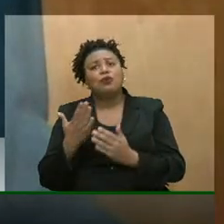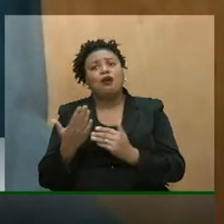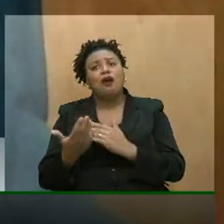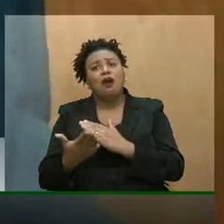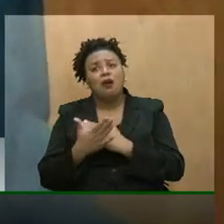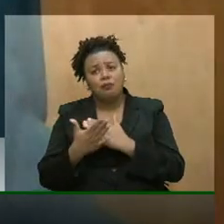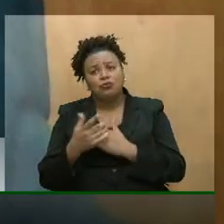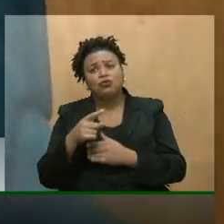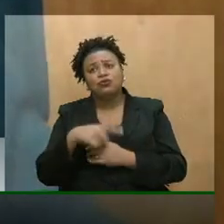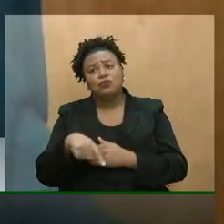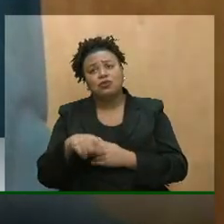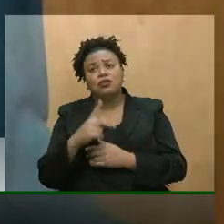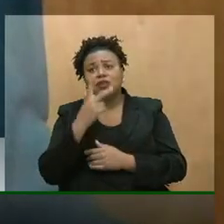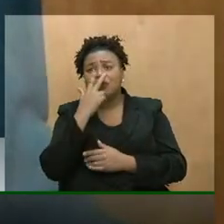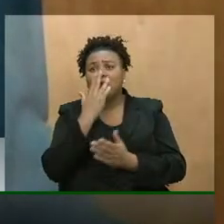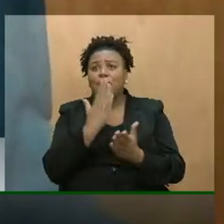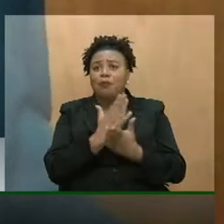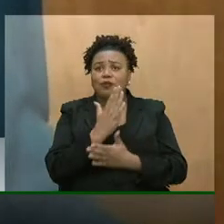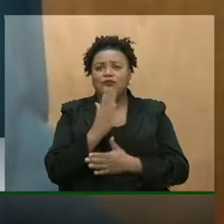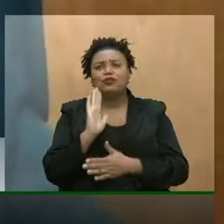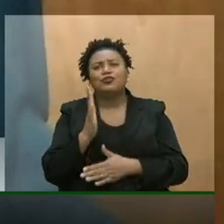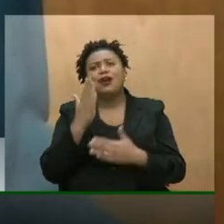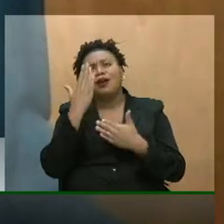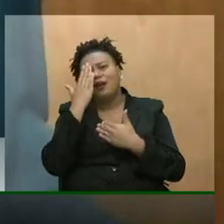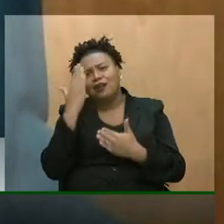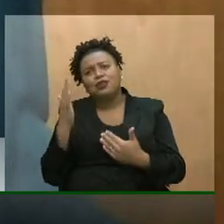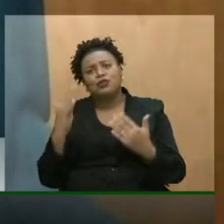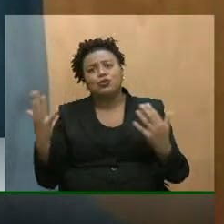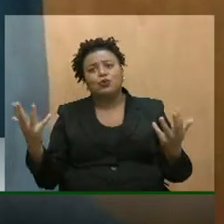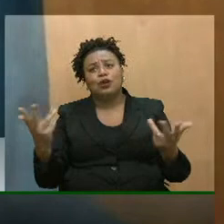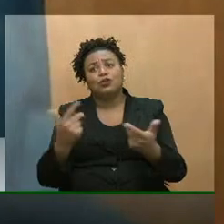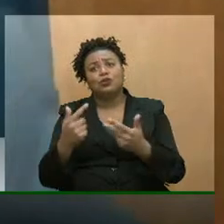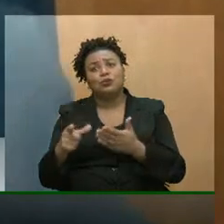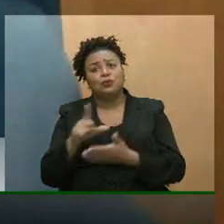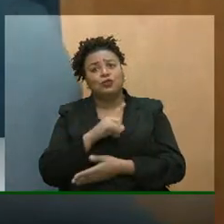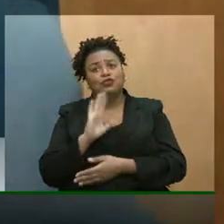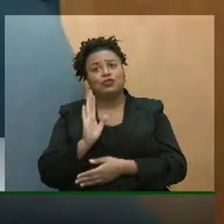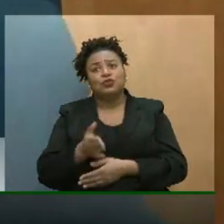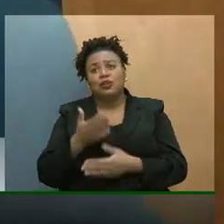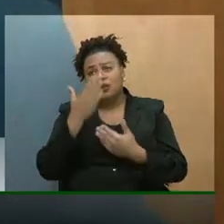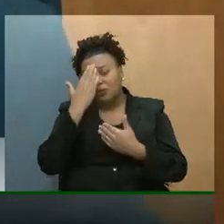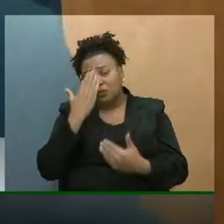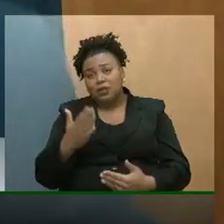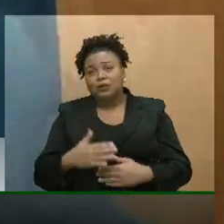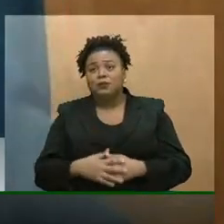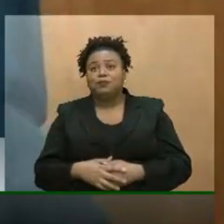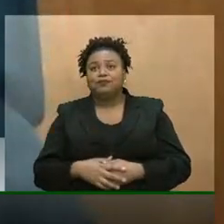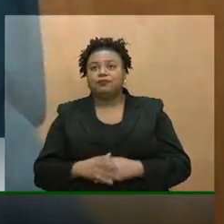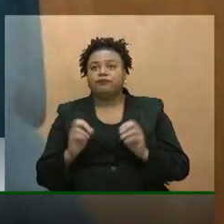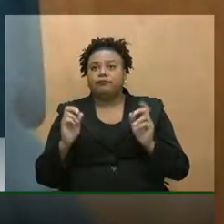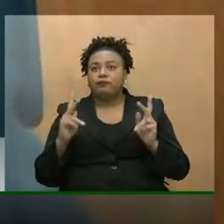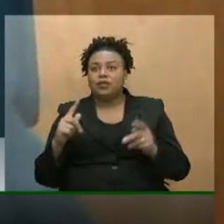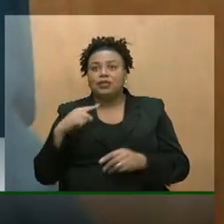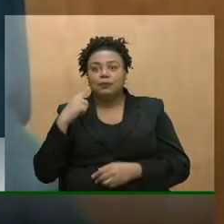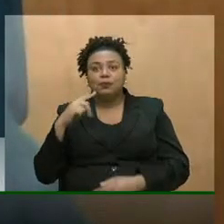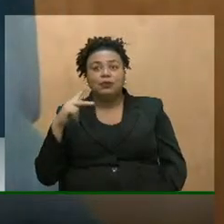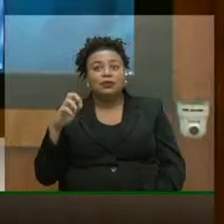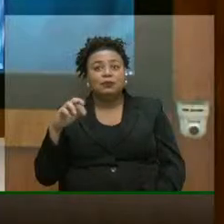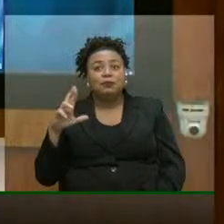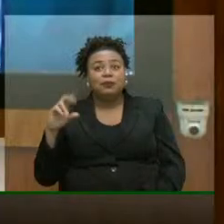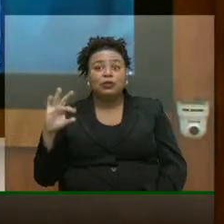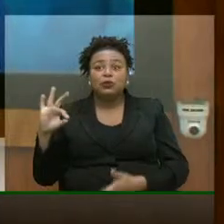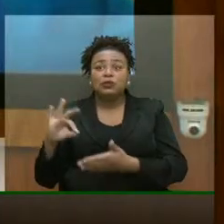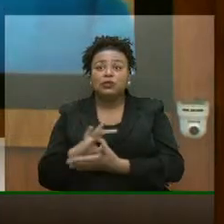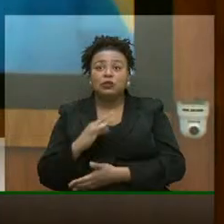assim como foi aprovada a primeira, e já agradeço a todos, antecipadamente. Obrigado. Ok, deputado Pedro Pereira, inscrito